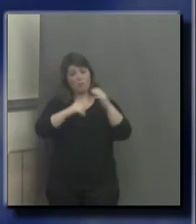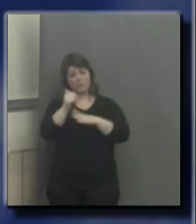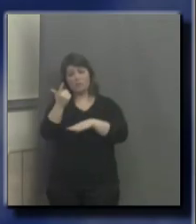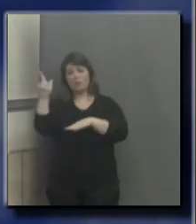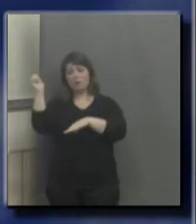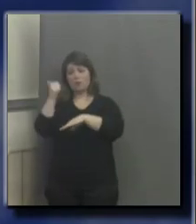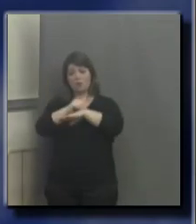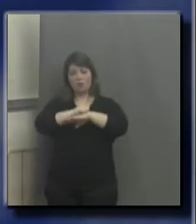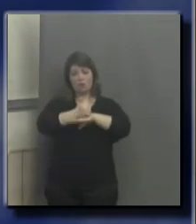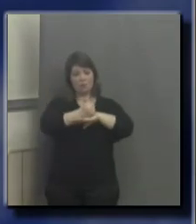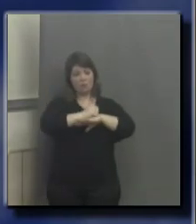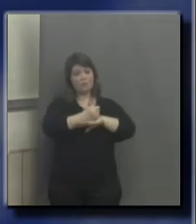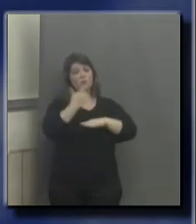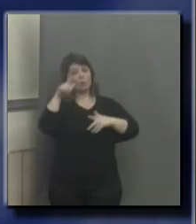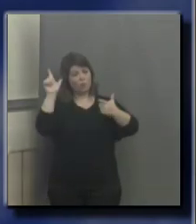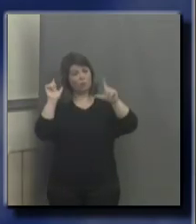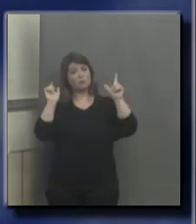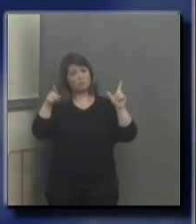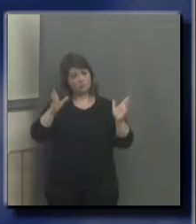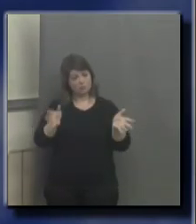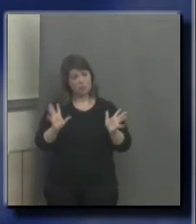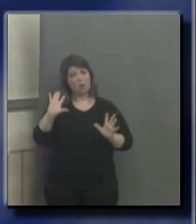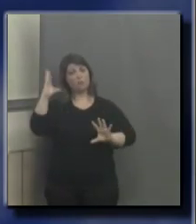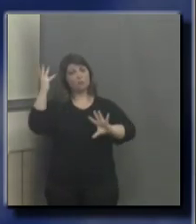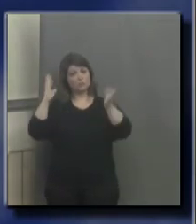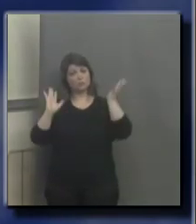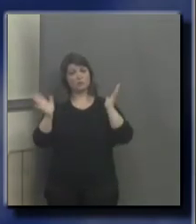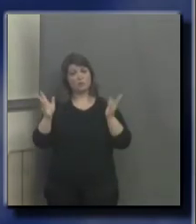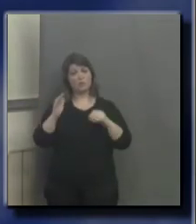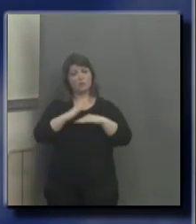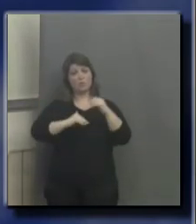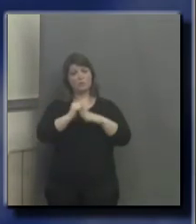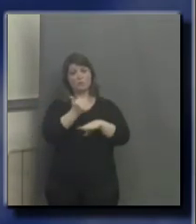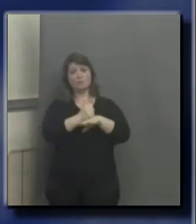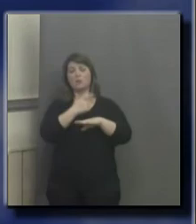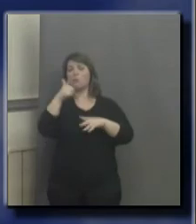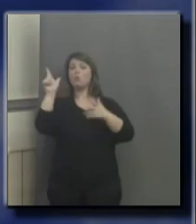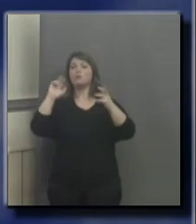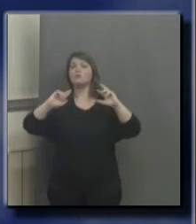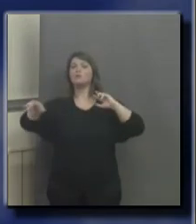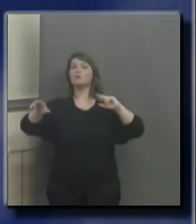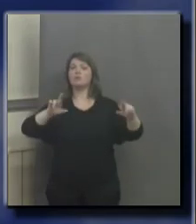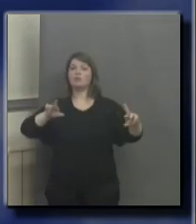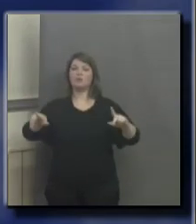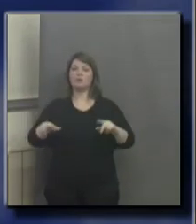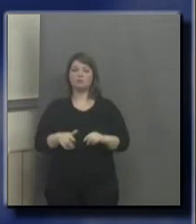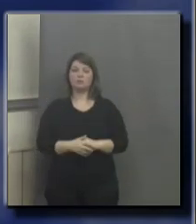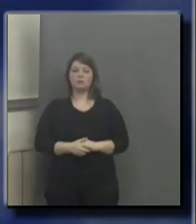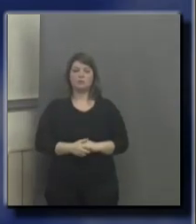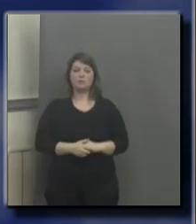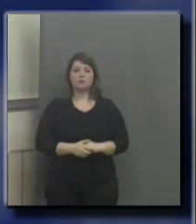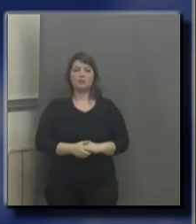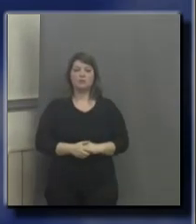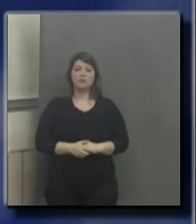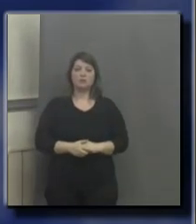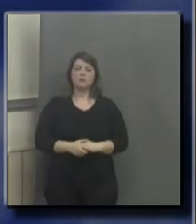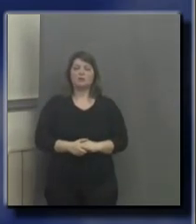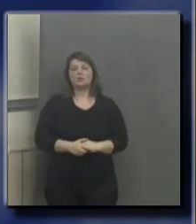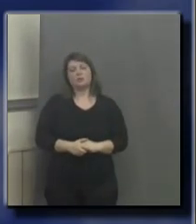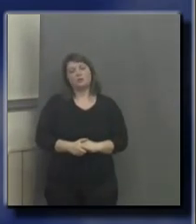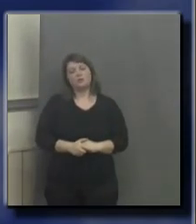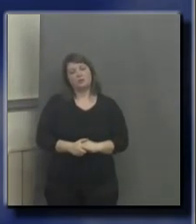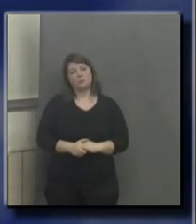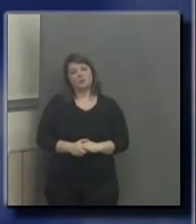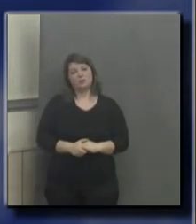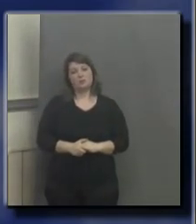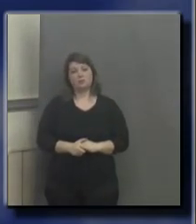né, isso acontecendo de maneiras diferentes, tá? Então,